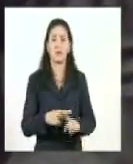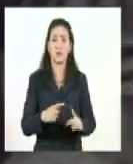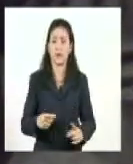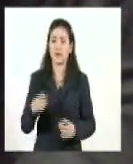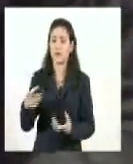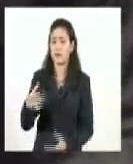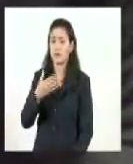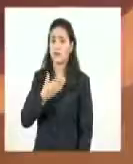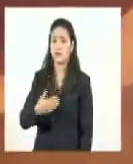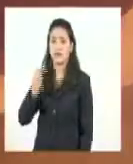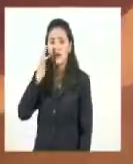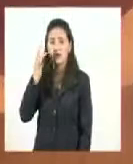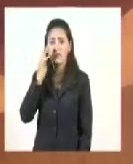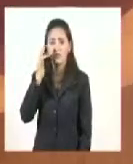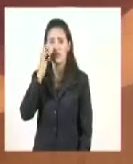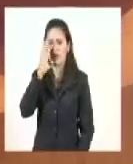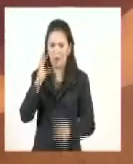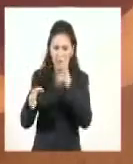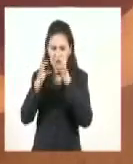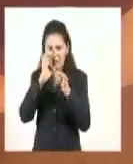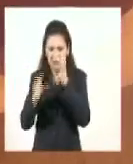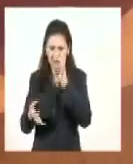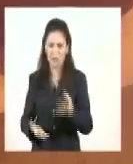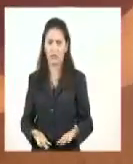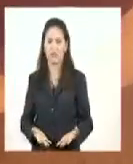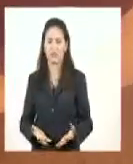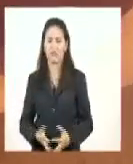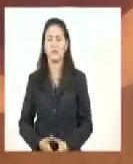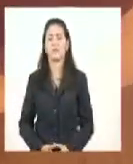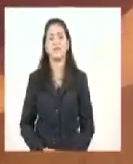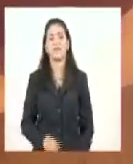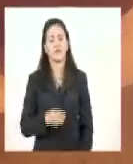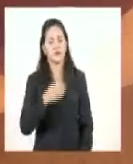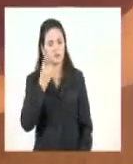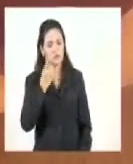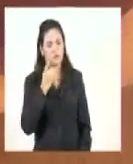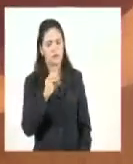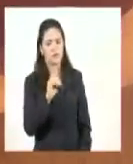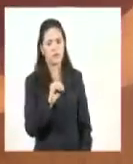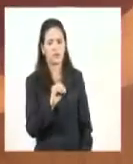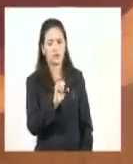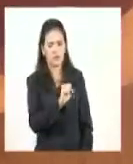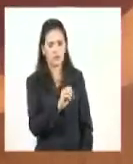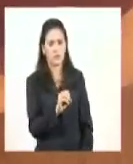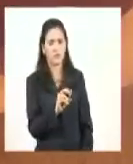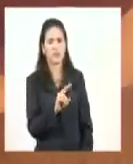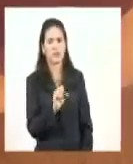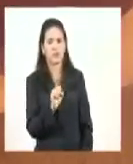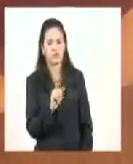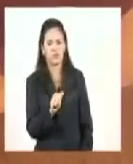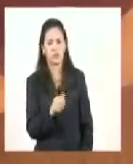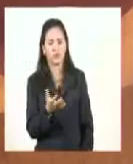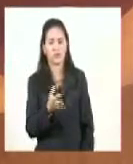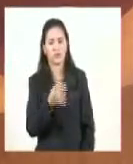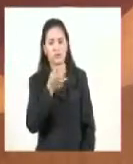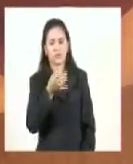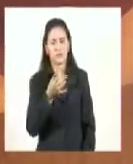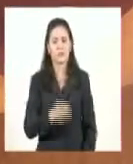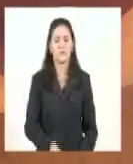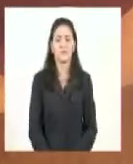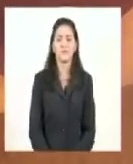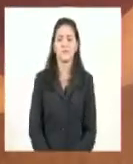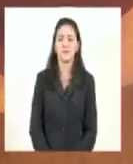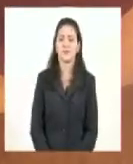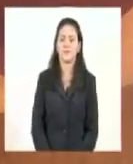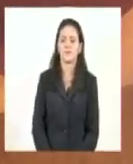Muito obrigado. Deputada, se tiver um tempinho, o deputado Souza Neto queria fazer uma parte, por favor. Tá. Essa questão do Flávio